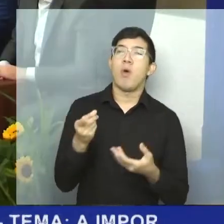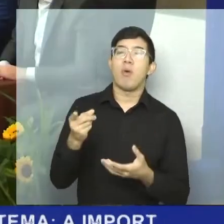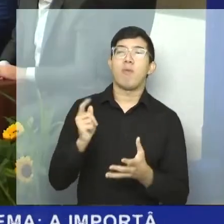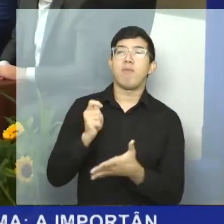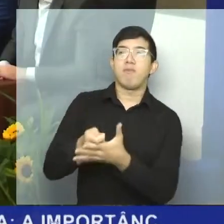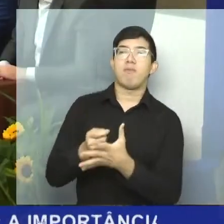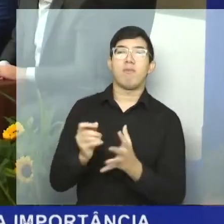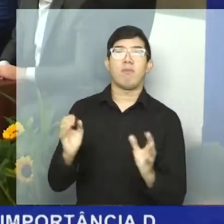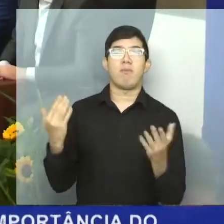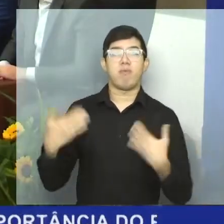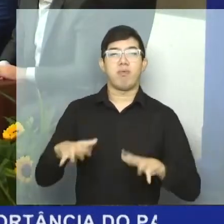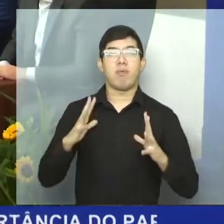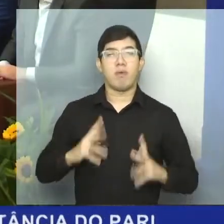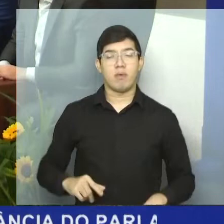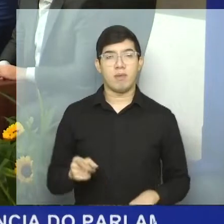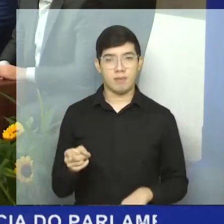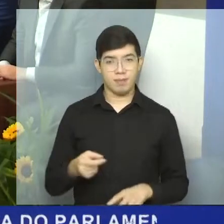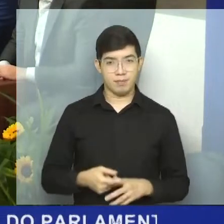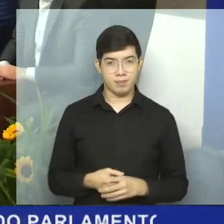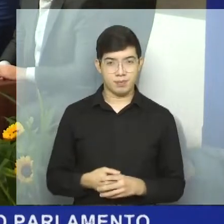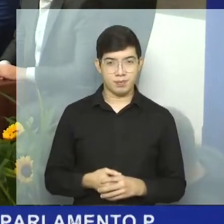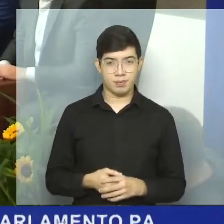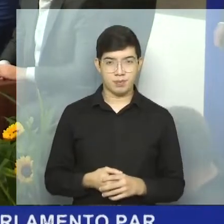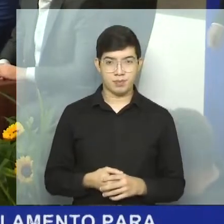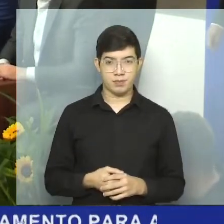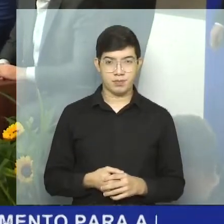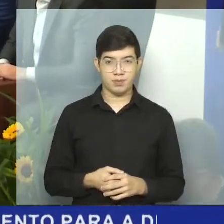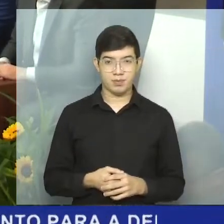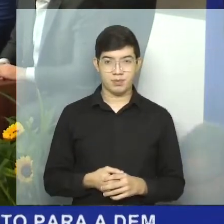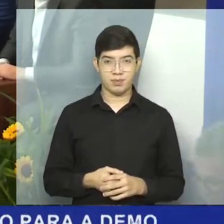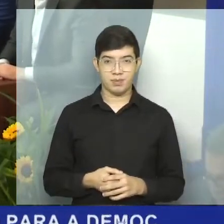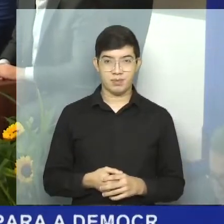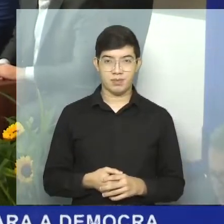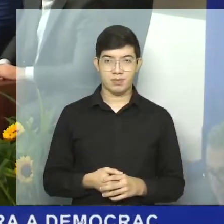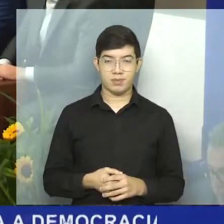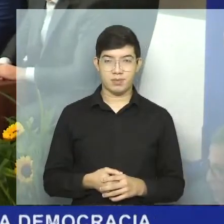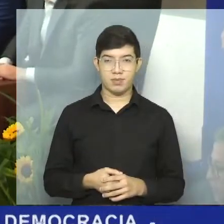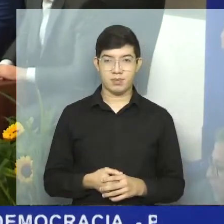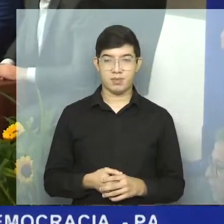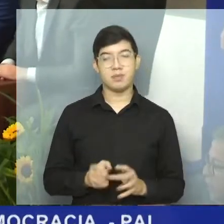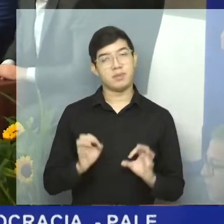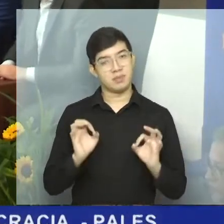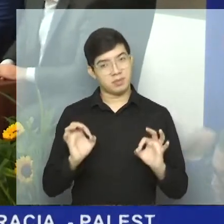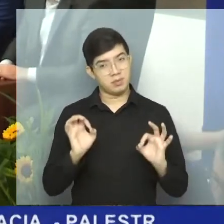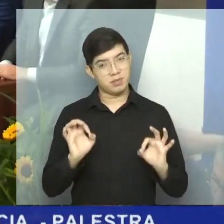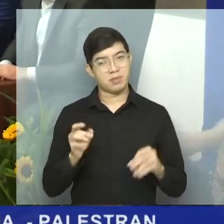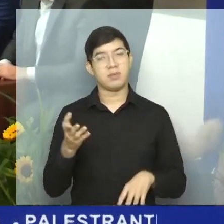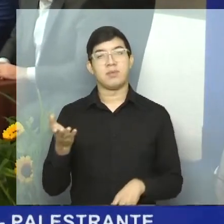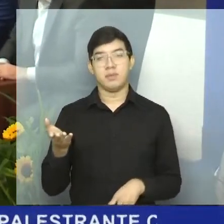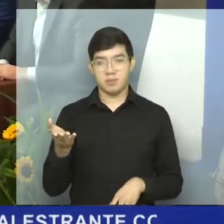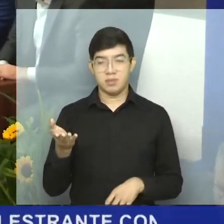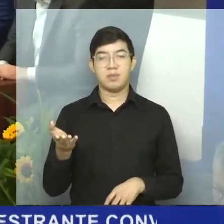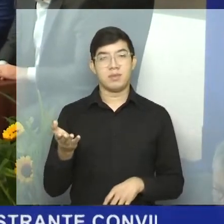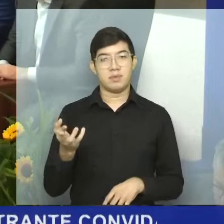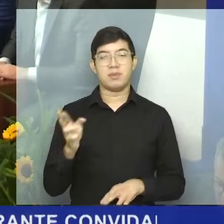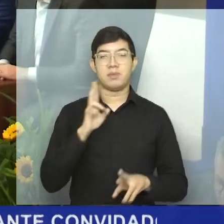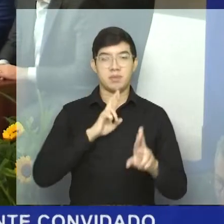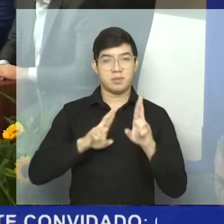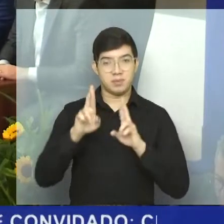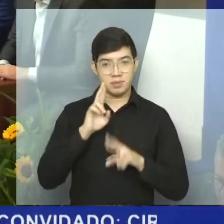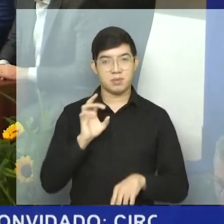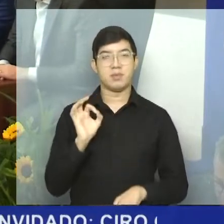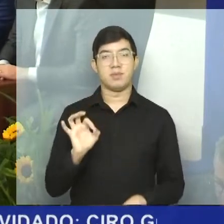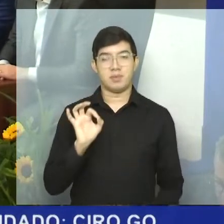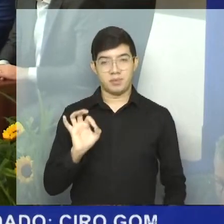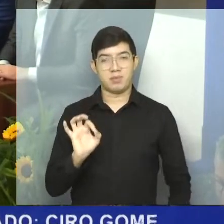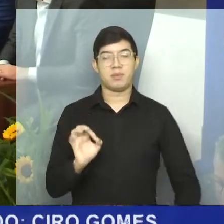Ciro, mais Vou ser uma... mais breve ainda. Não, tá Mas faça ótimo. uma perguntinha mais fácil. Tá ótimo isso. Pode seguir nesse ritmo aí que está dando tudo certo.